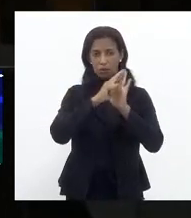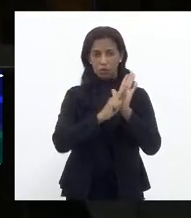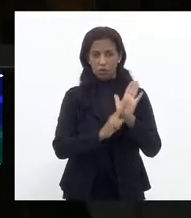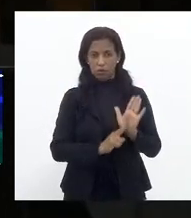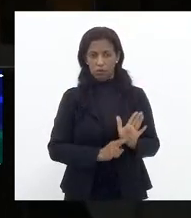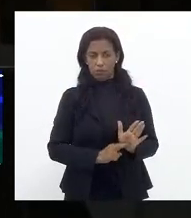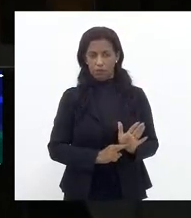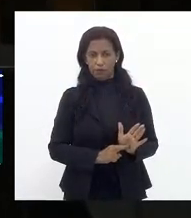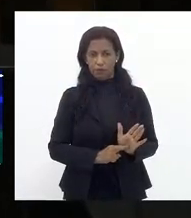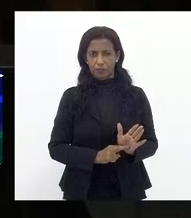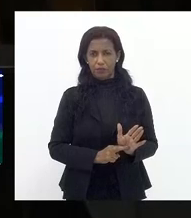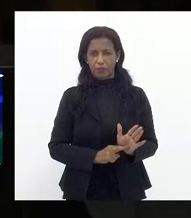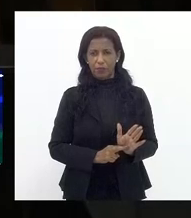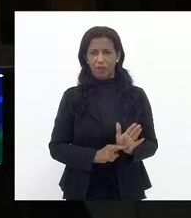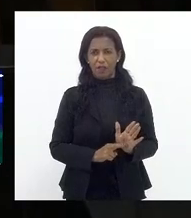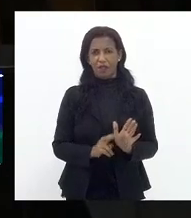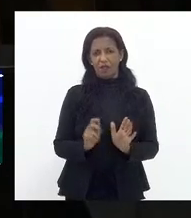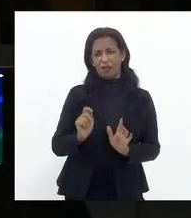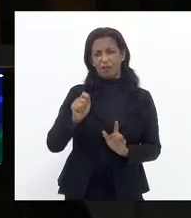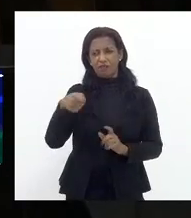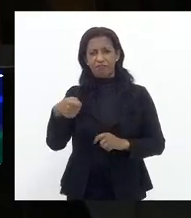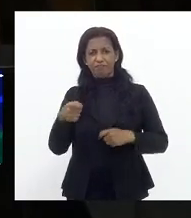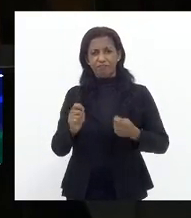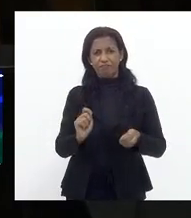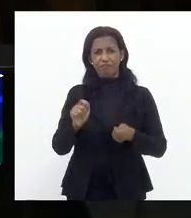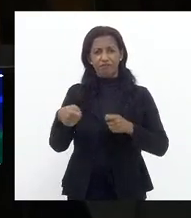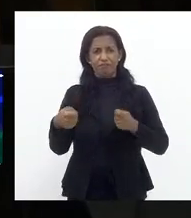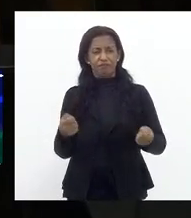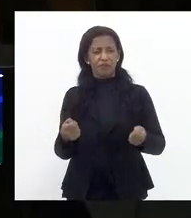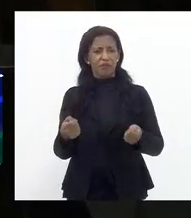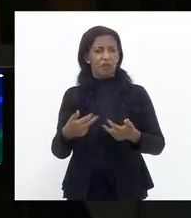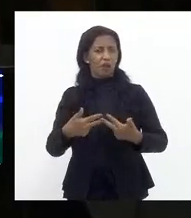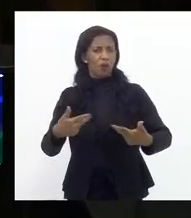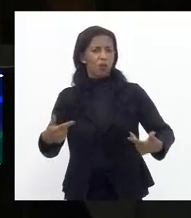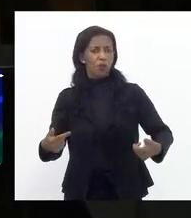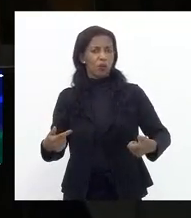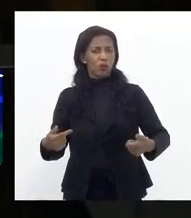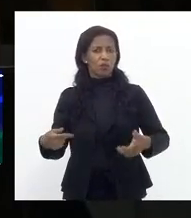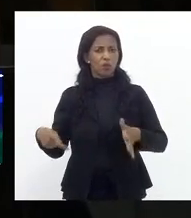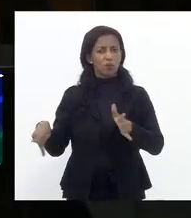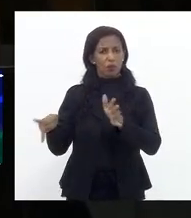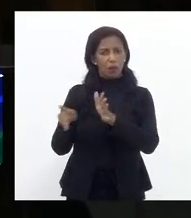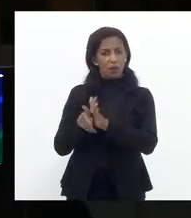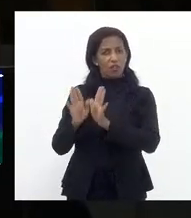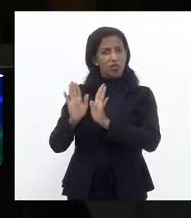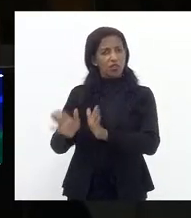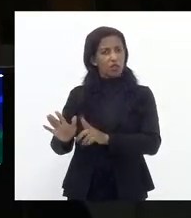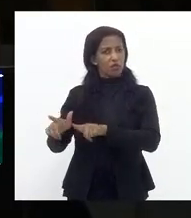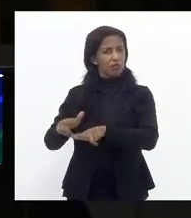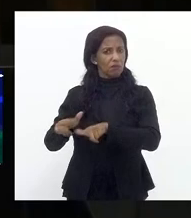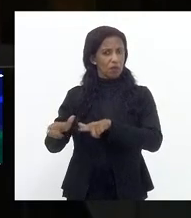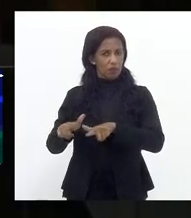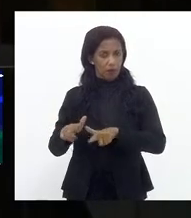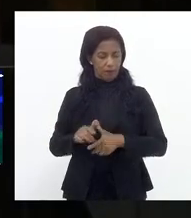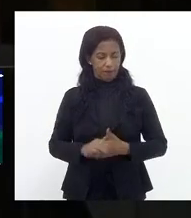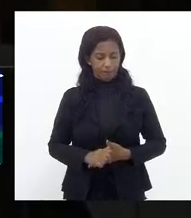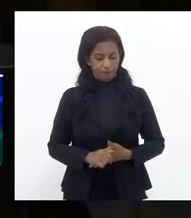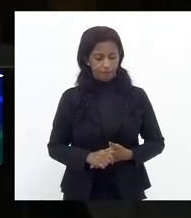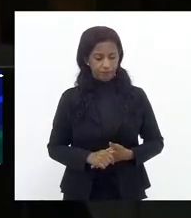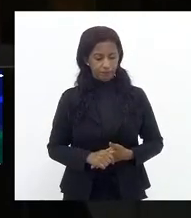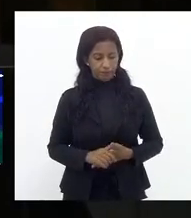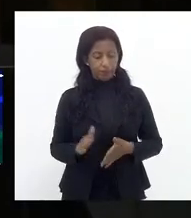que insinuam alguma coisa sobre os atuais funcionários públicos. Com isso, senhor